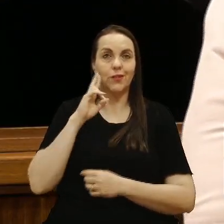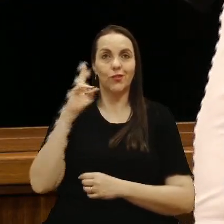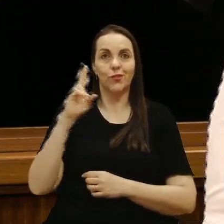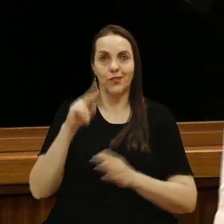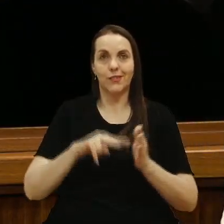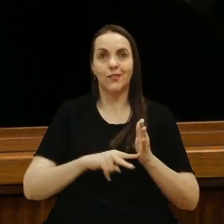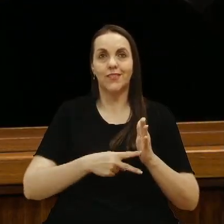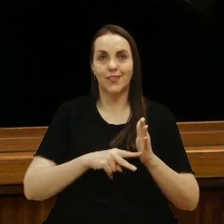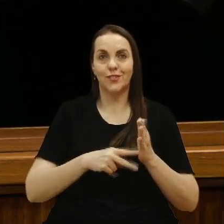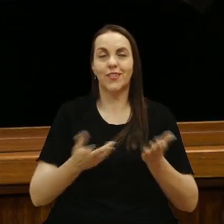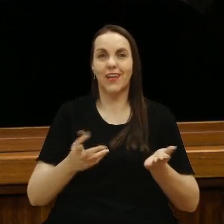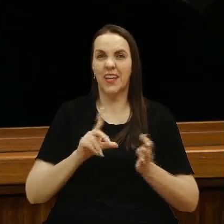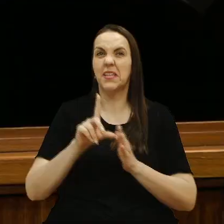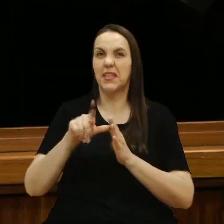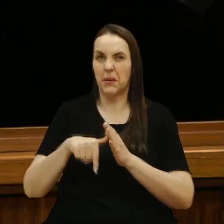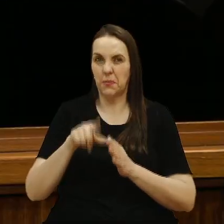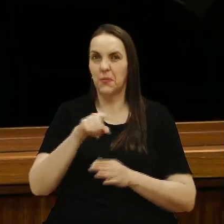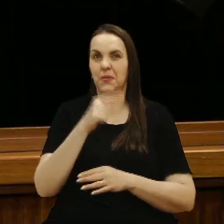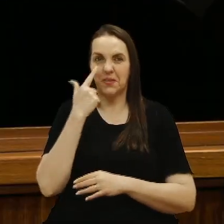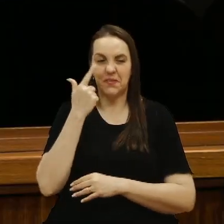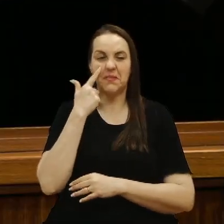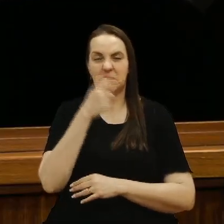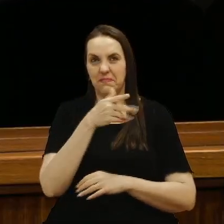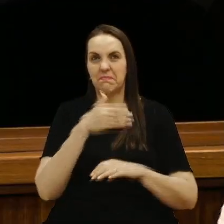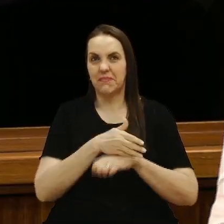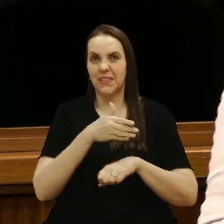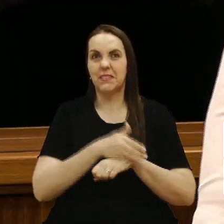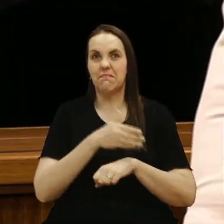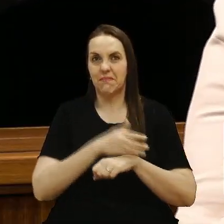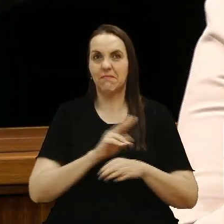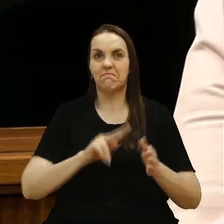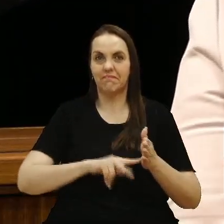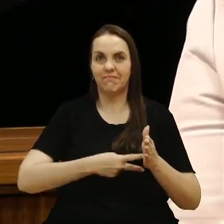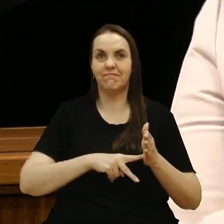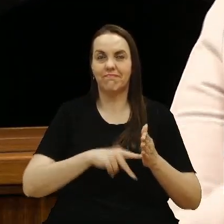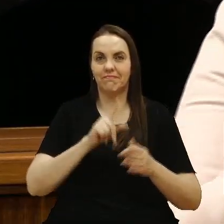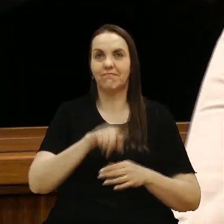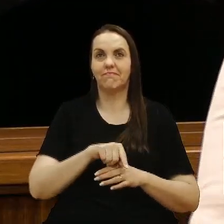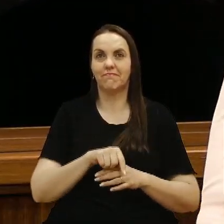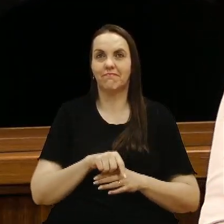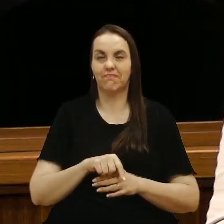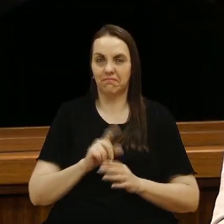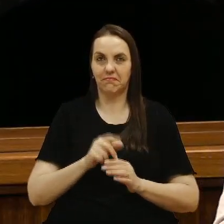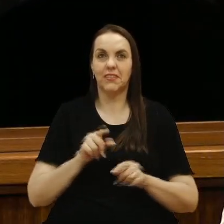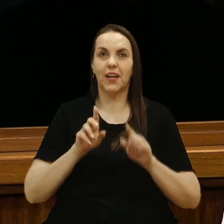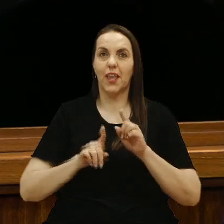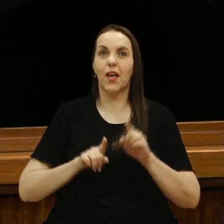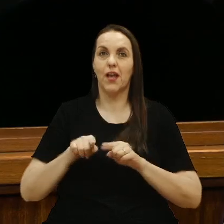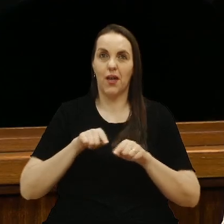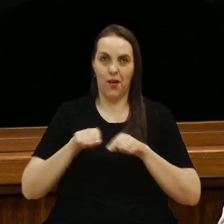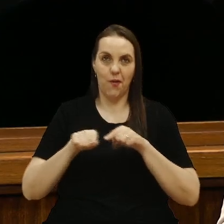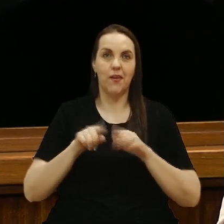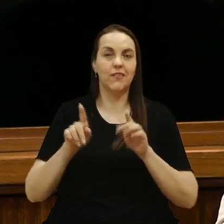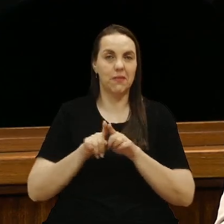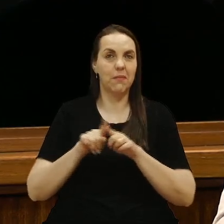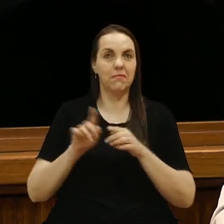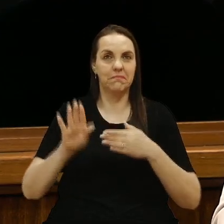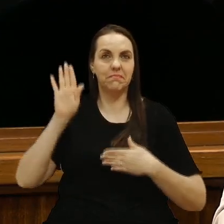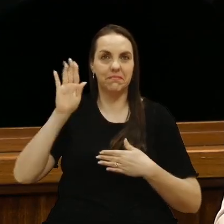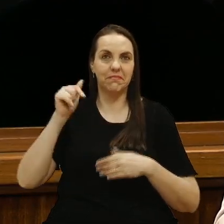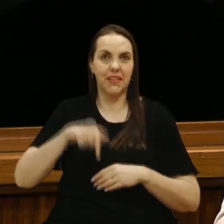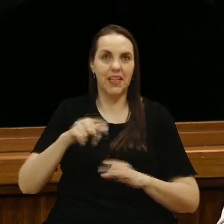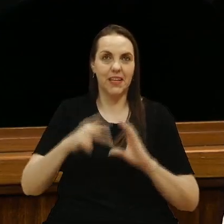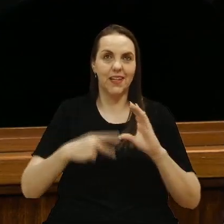Eu disse, olha, depois que tu está numa direção de sindicato, vamos concorrer aqui para a Câmara também. Então, é